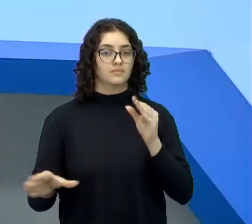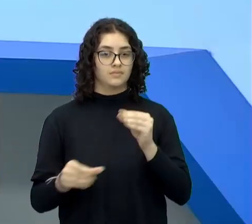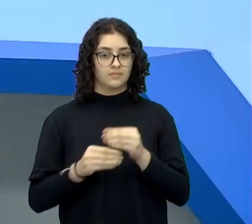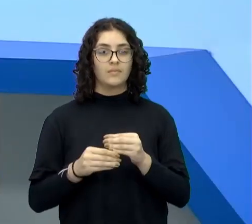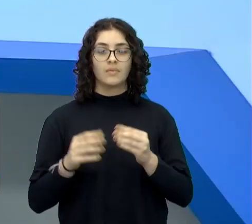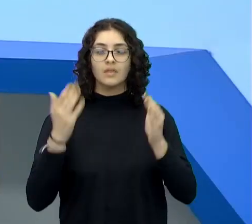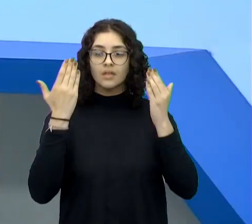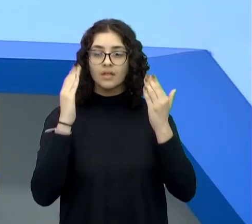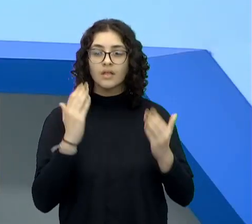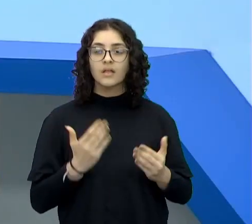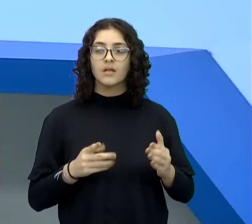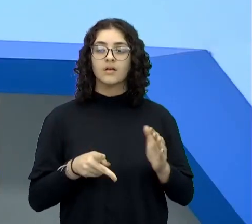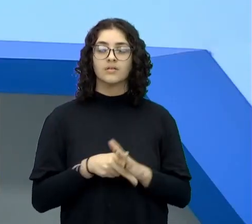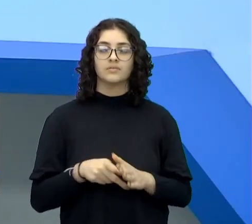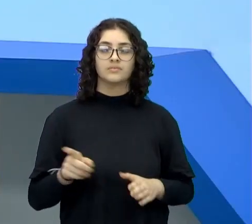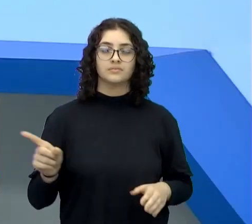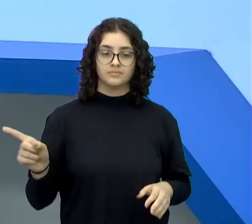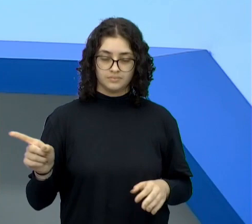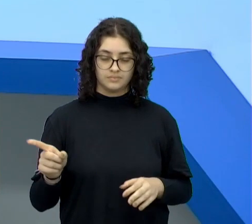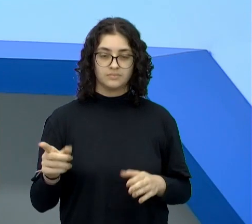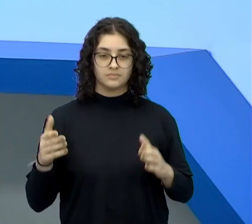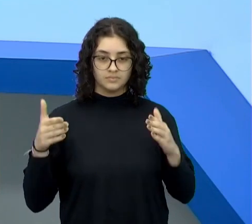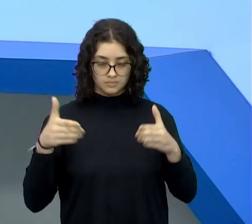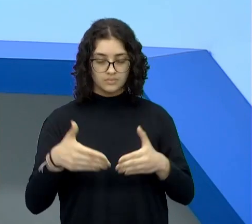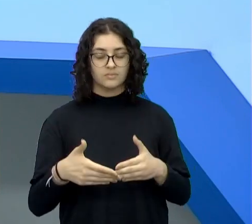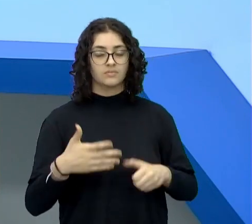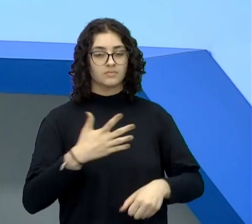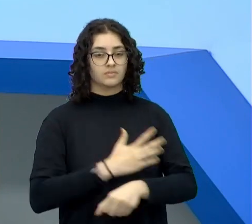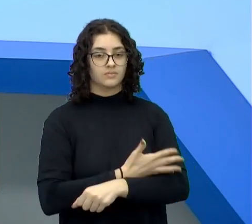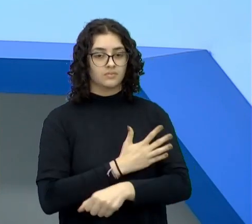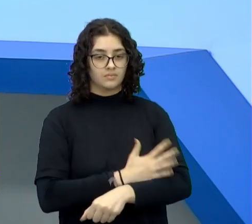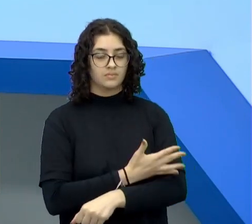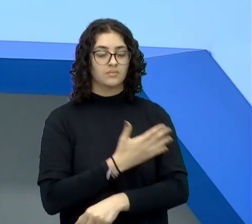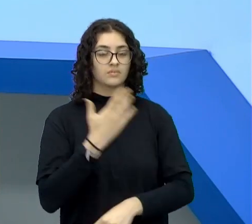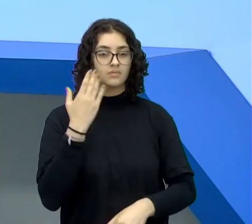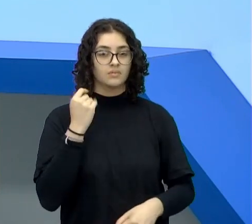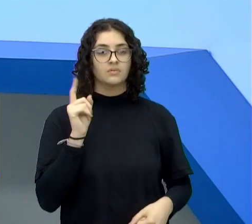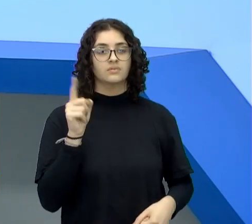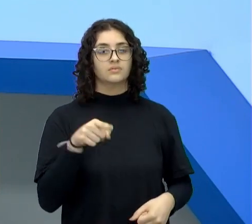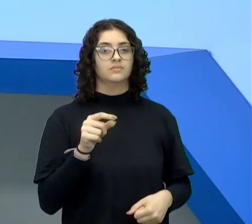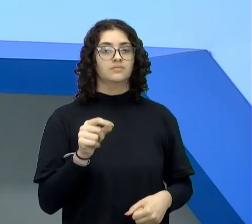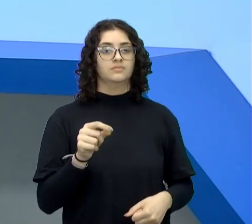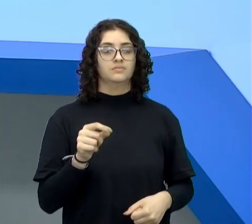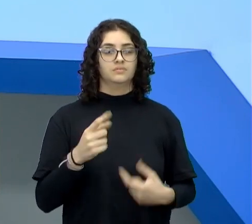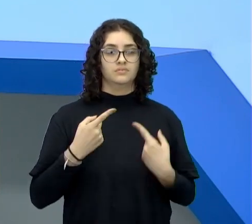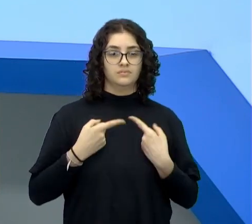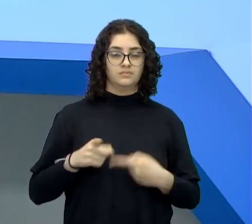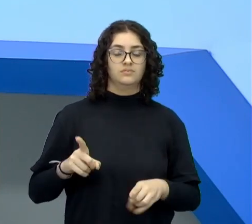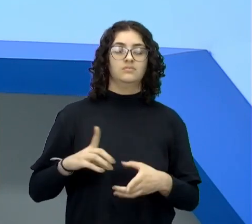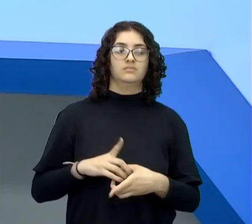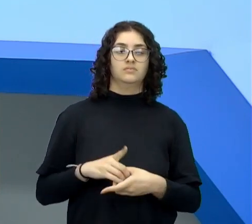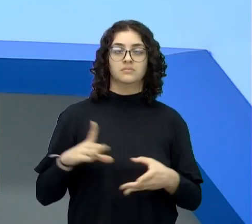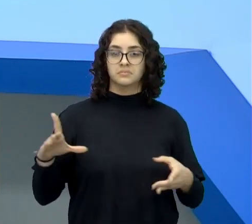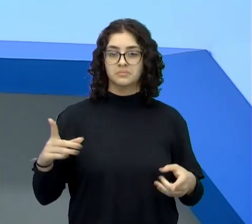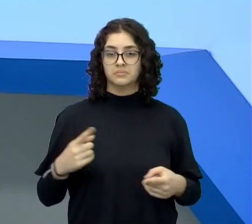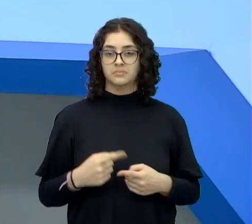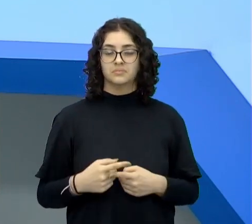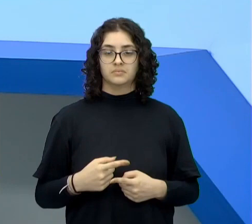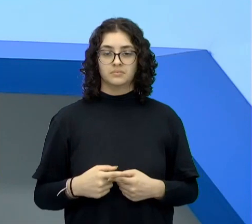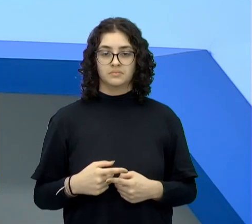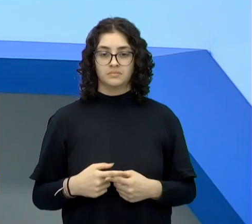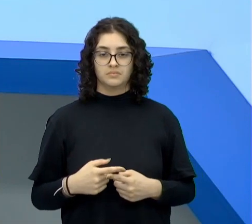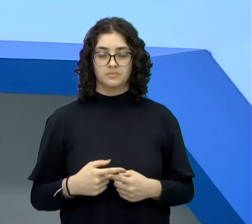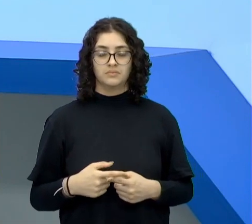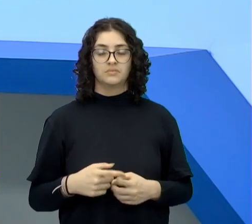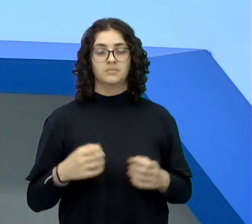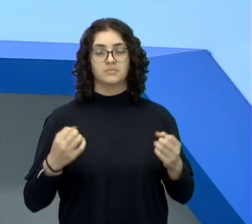gente analisa a questão específica do racismo, a gente sabe que ele é sim uma ameaça à democracia. Por quê? Se a gente fala